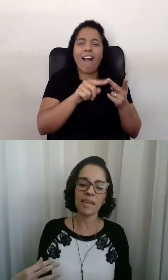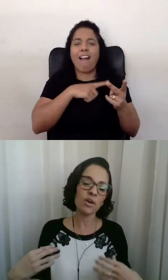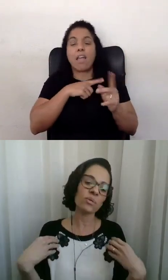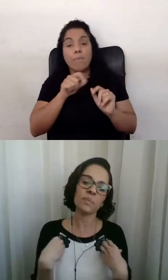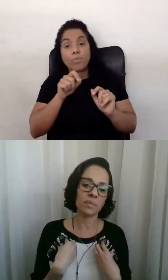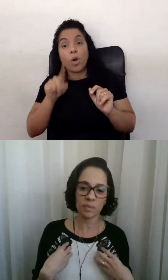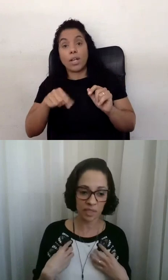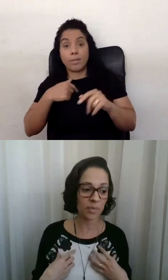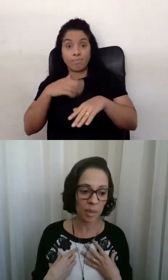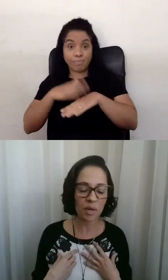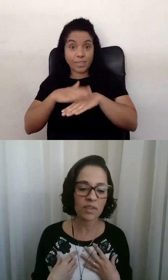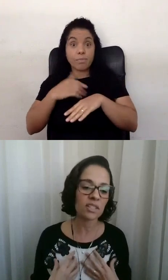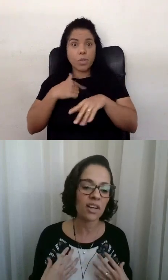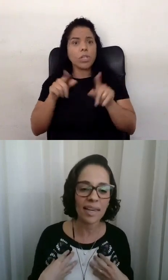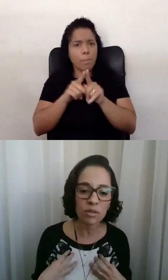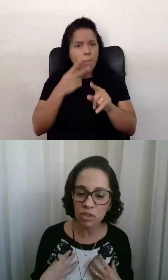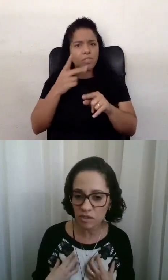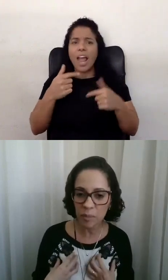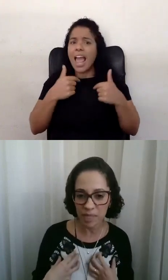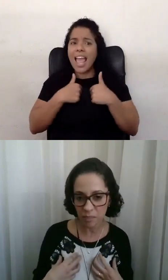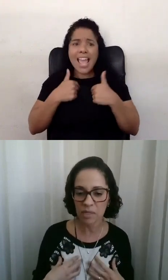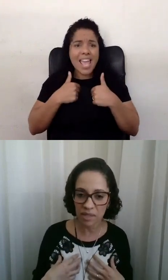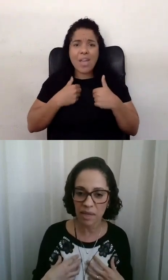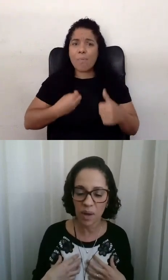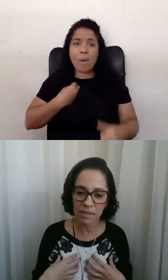daqui, você também pode falar assim, olha, eu não tive